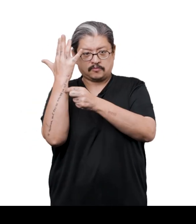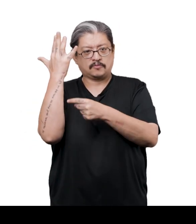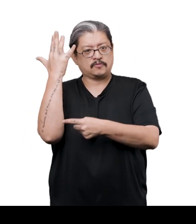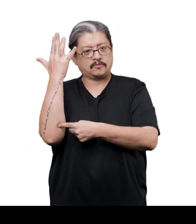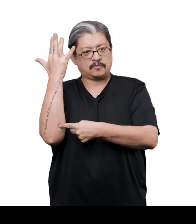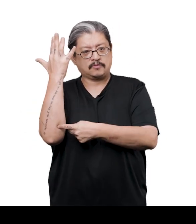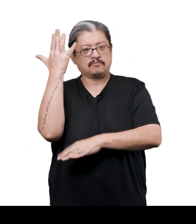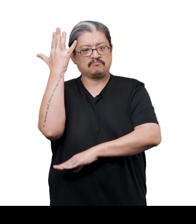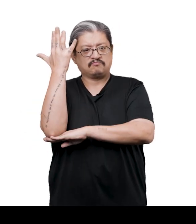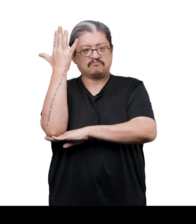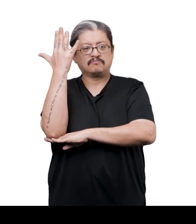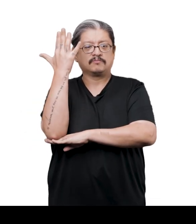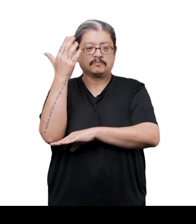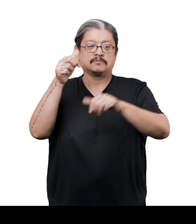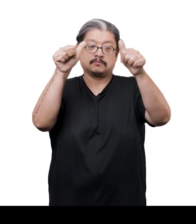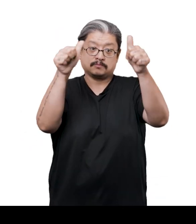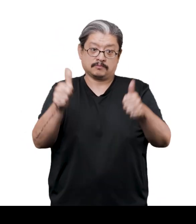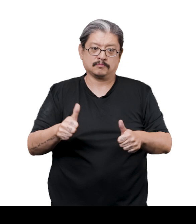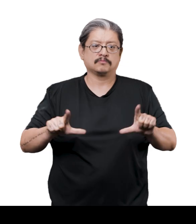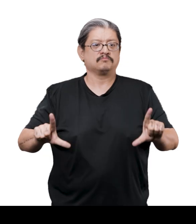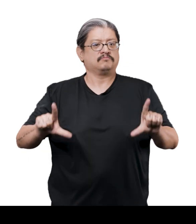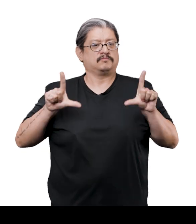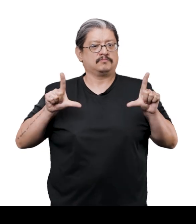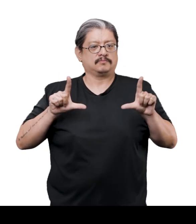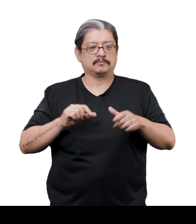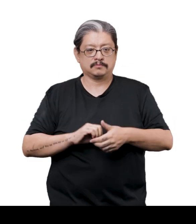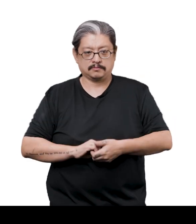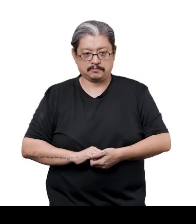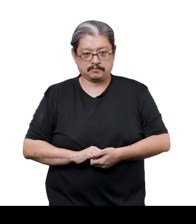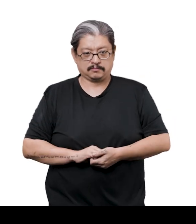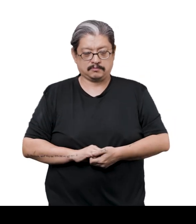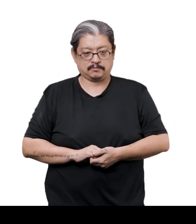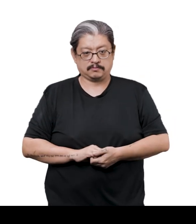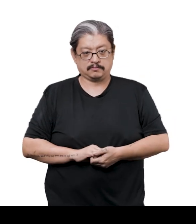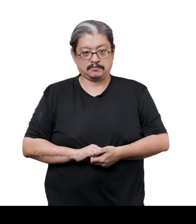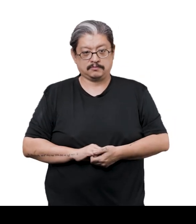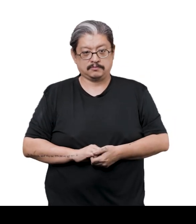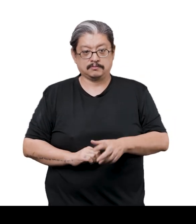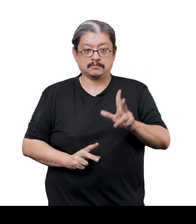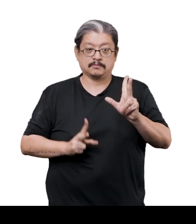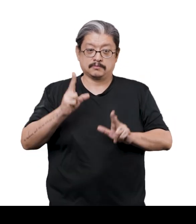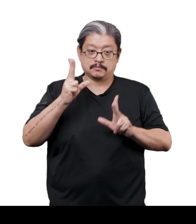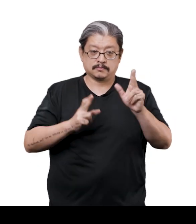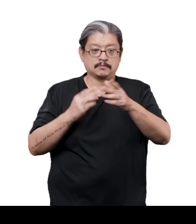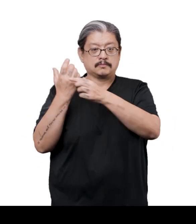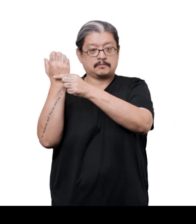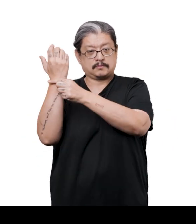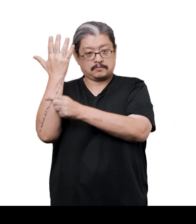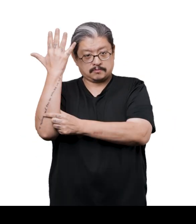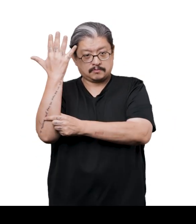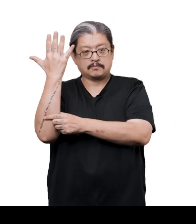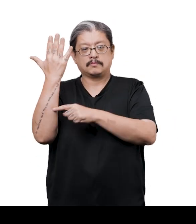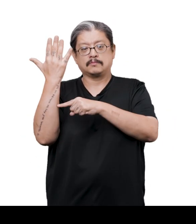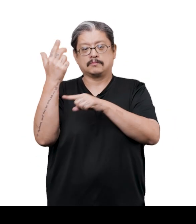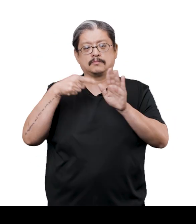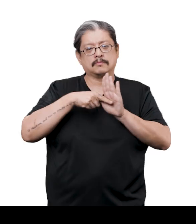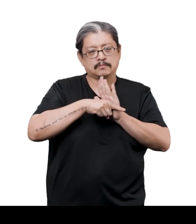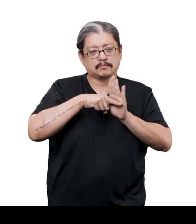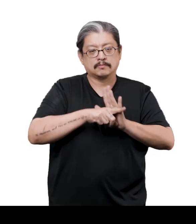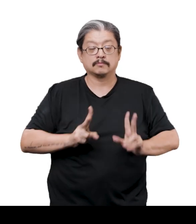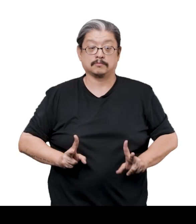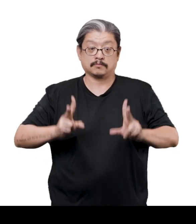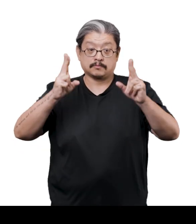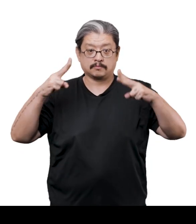à matriz, da matriz à imagem. A partir de um mesmo tronco, Krasberg explorava tanto